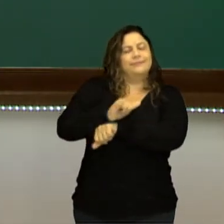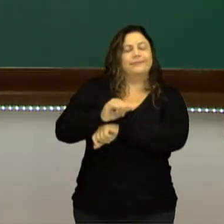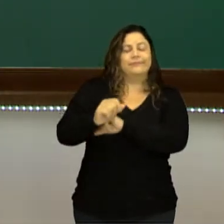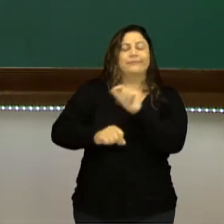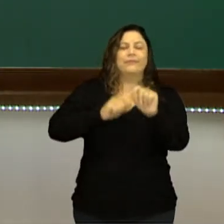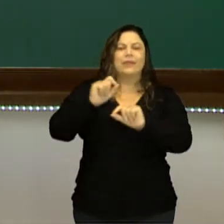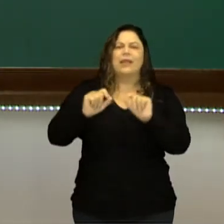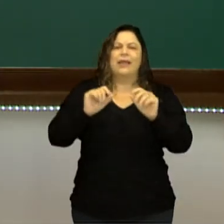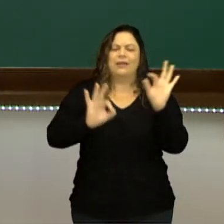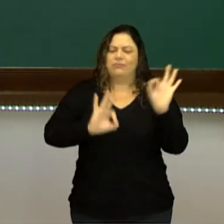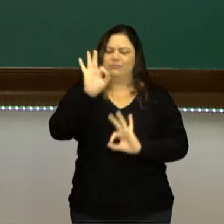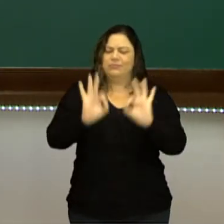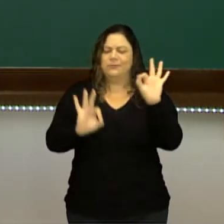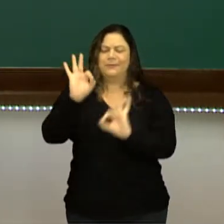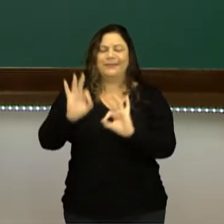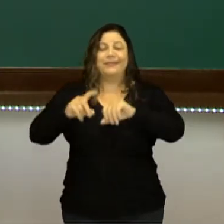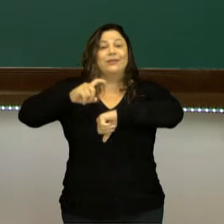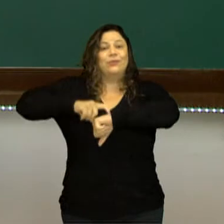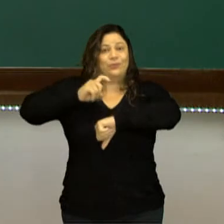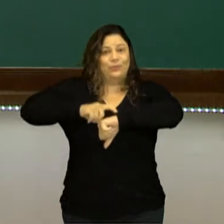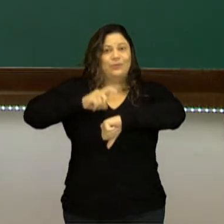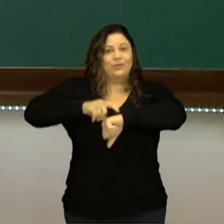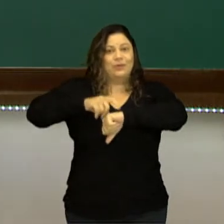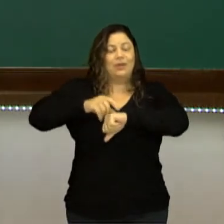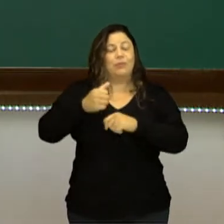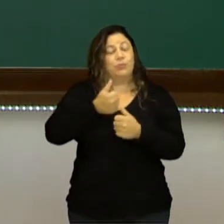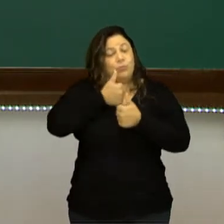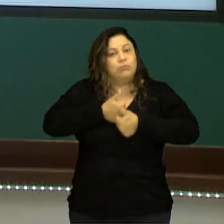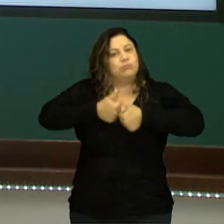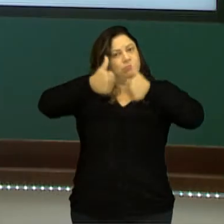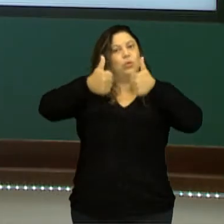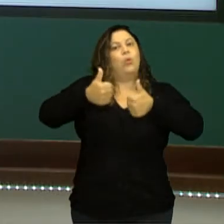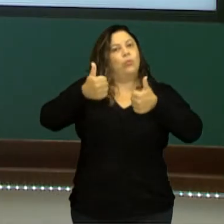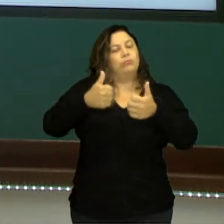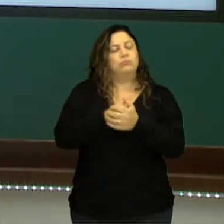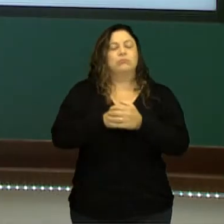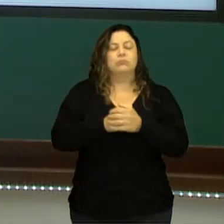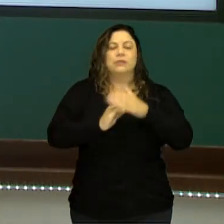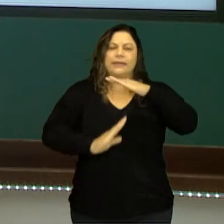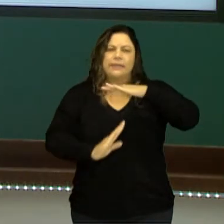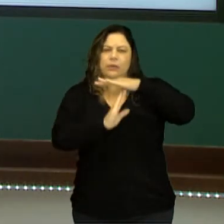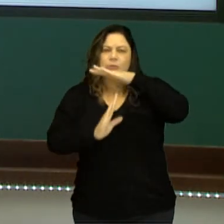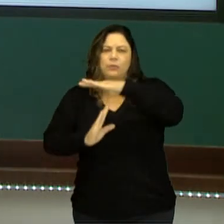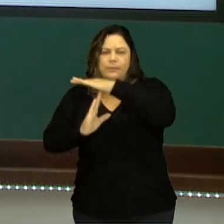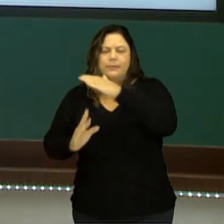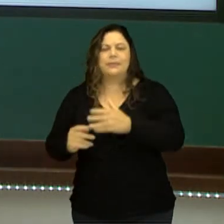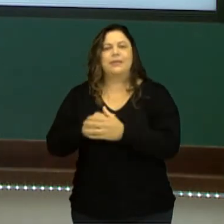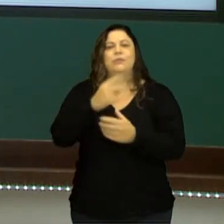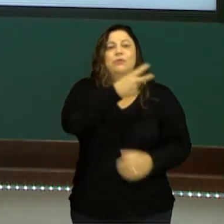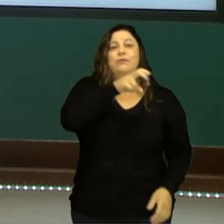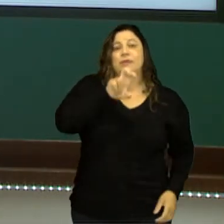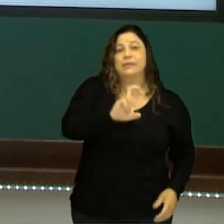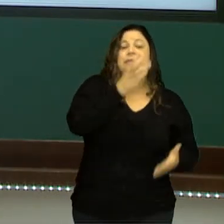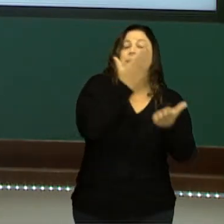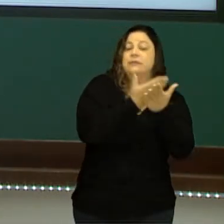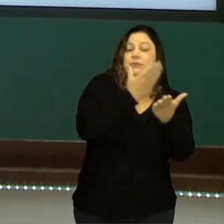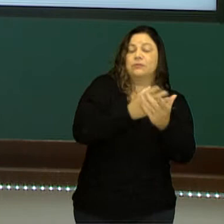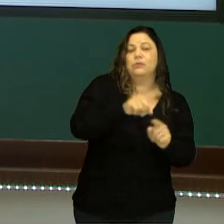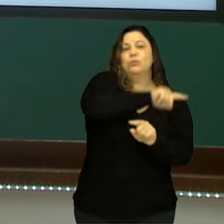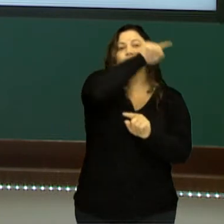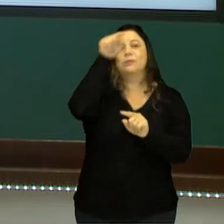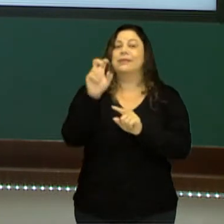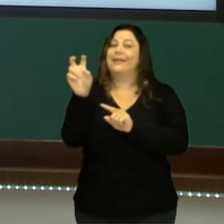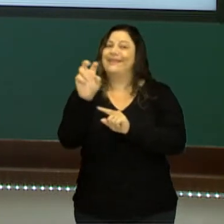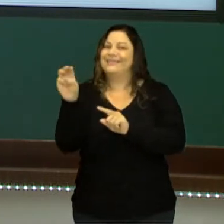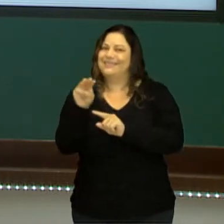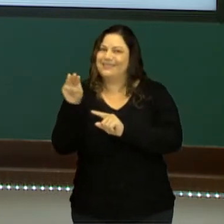estudante organiza o seu tempo, faz uma boa gestão do tempo, né? E realiza um ciclo de 25 minutos estudando e 5